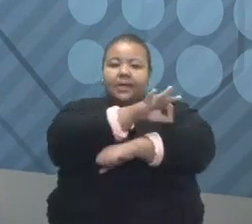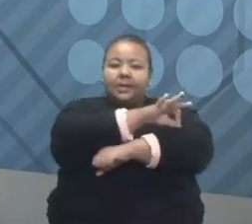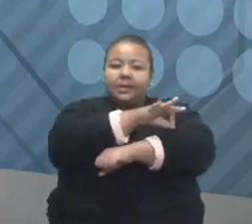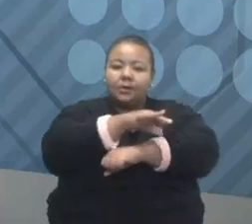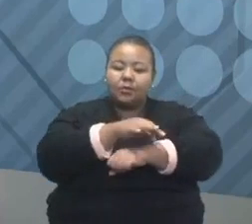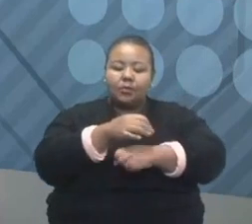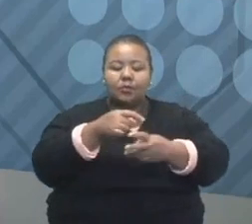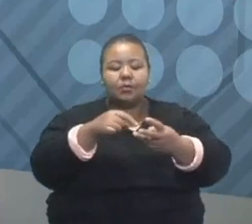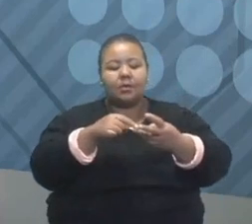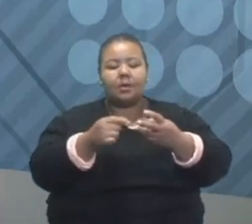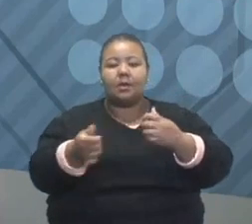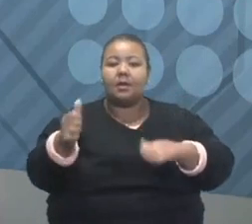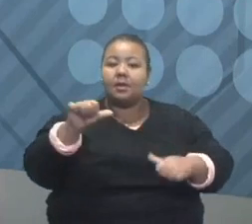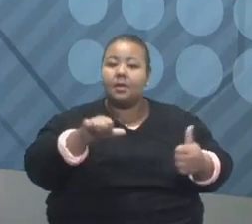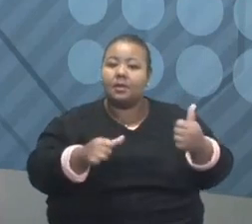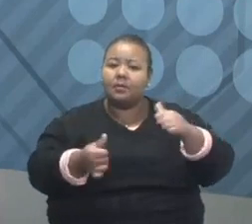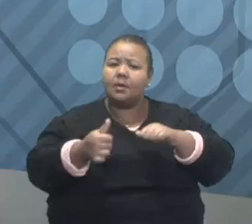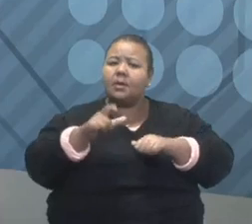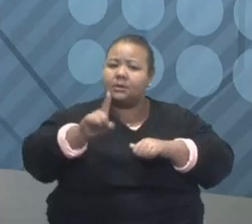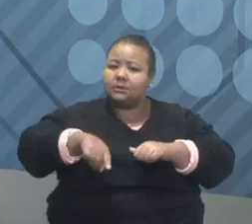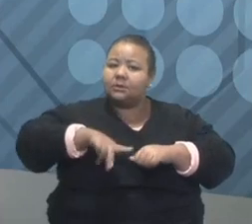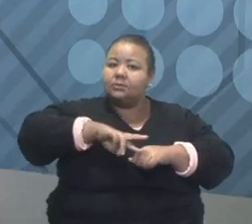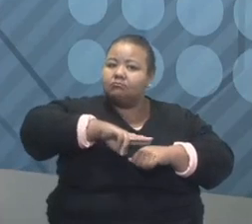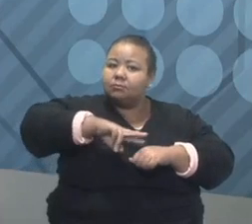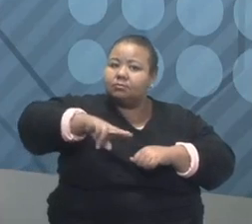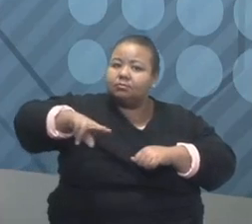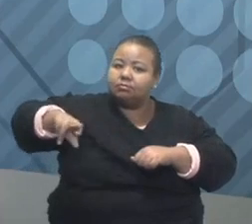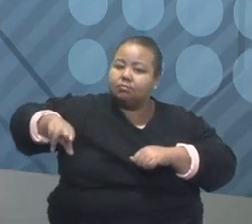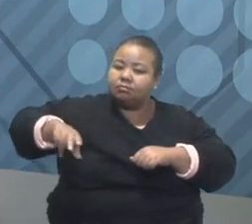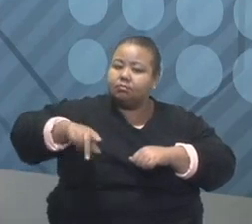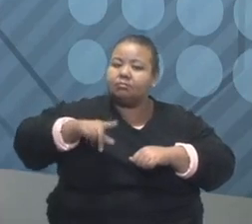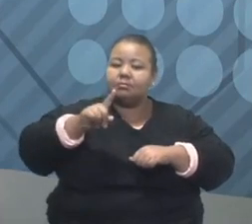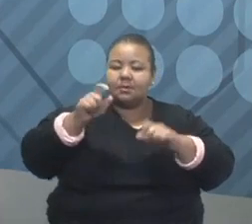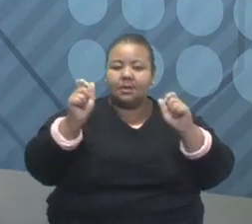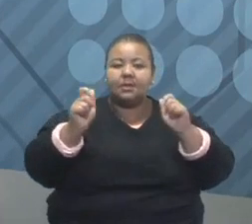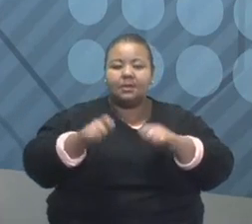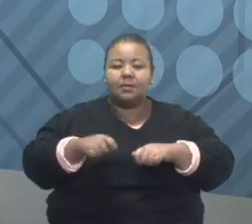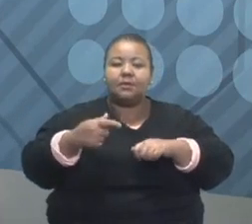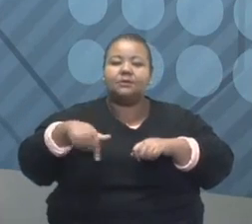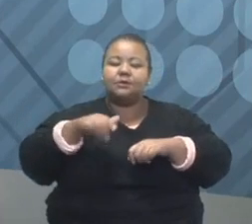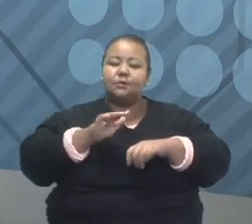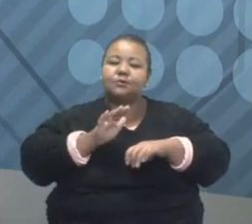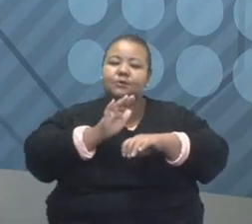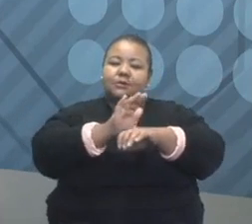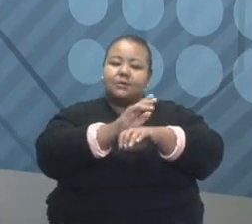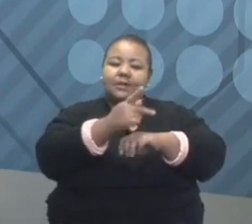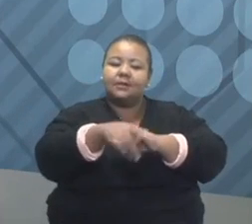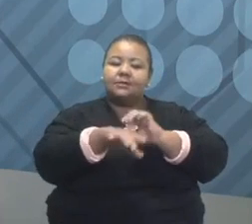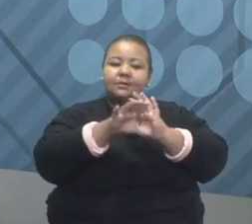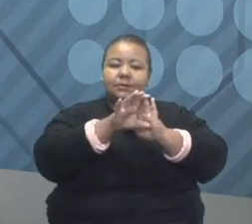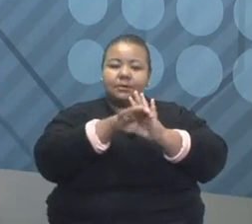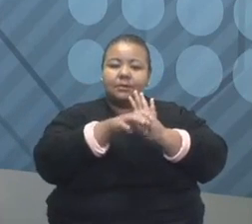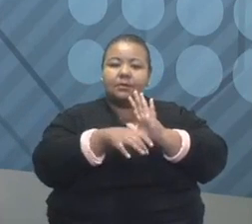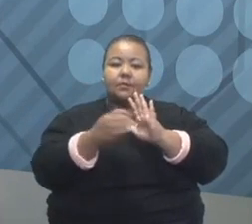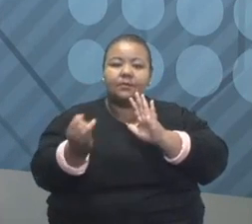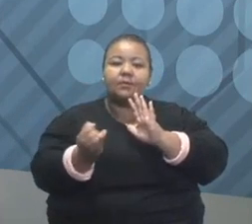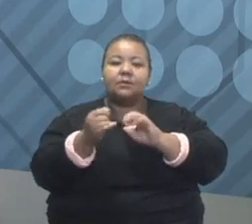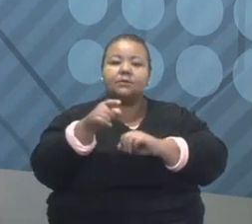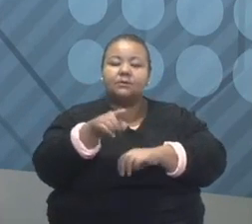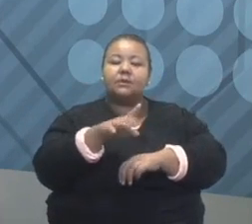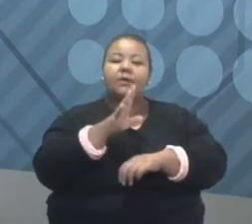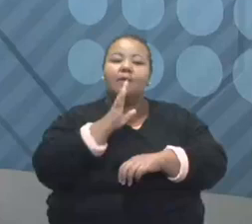arquitetura, química. Então, são várias situações que pode utilizar esses conceitos. Então, é importante que você os